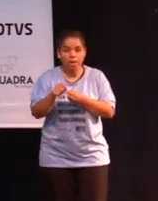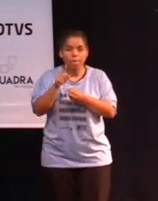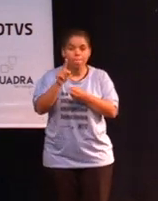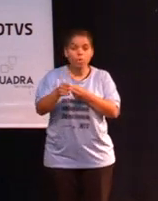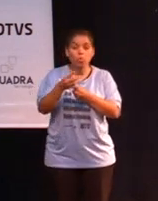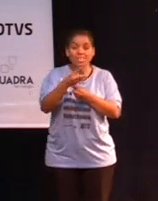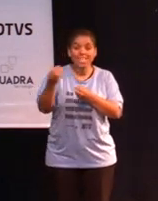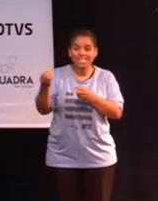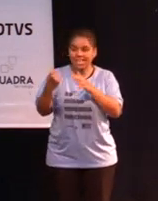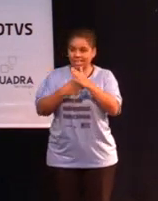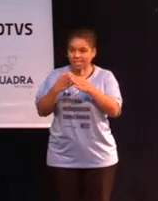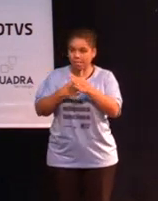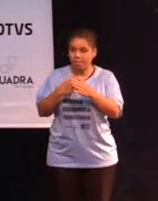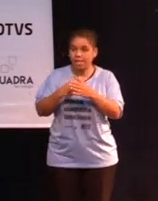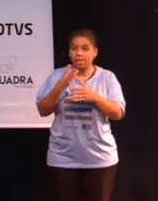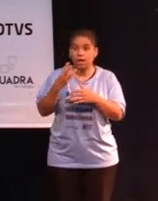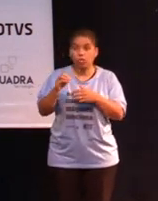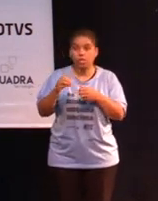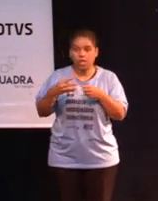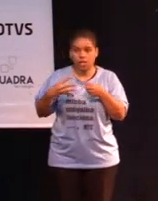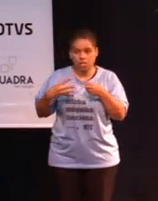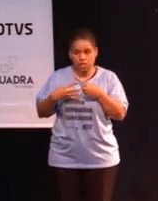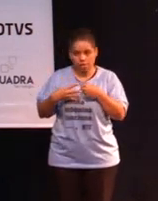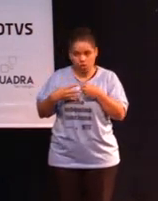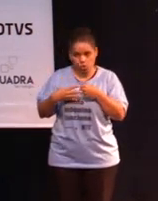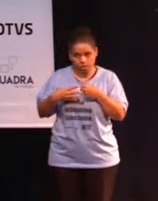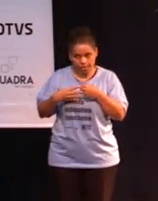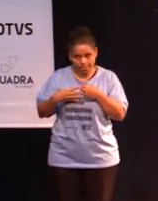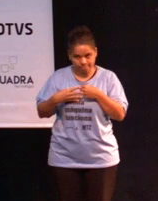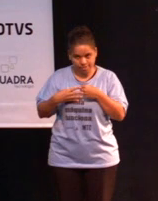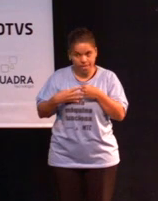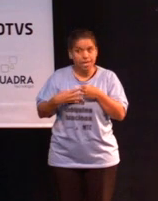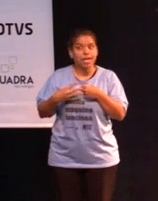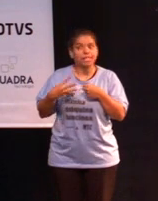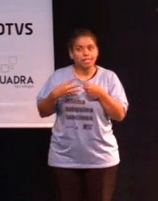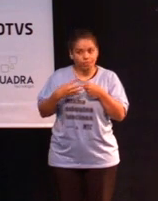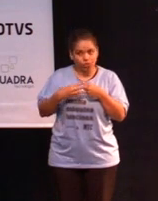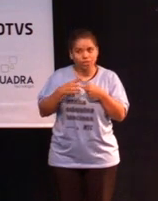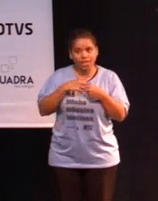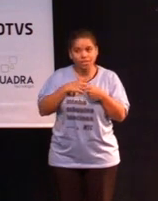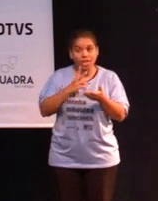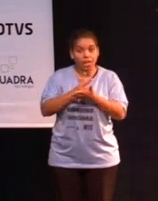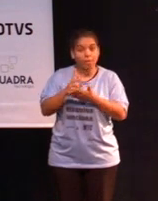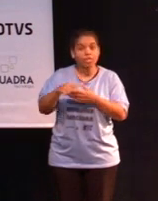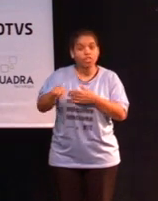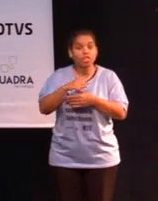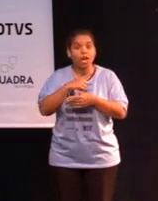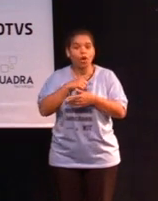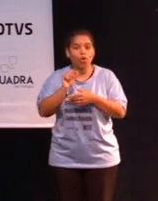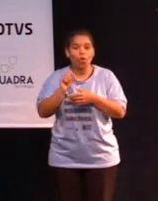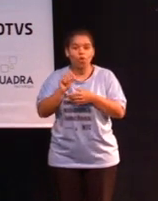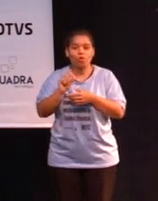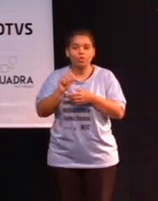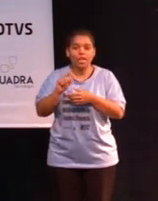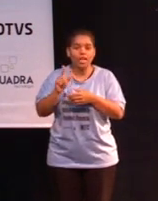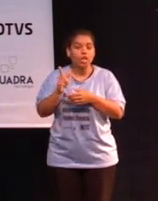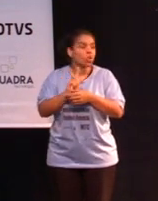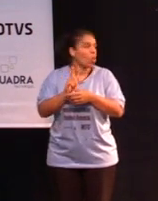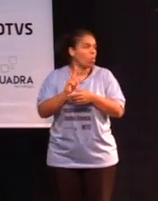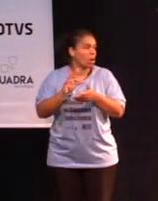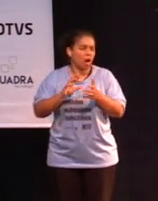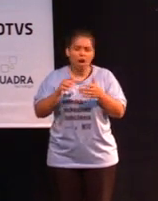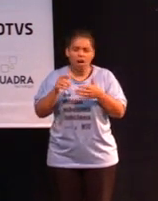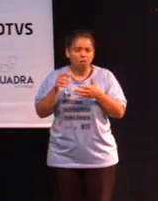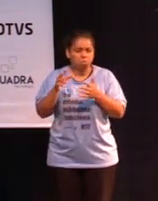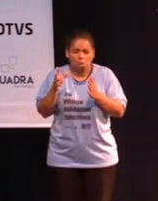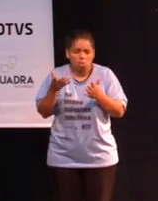com 30 servidores e esses servidores que ele tinha e ele nunca que ele mantinha ele mantinha um serum gerência de configuração qualquer